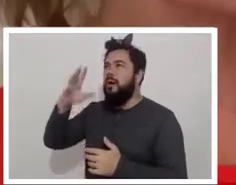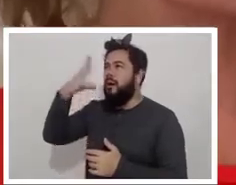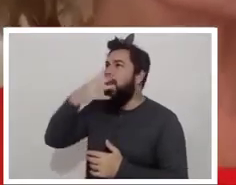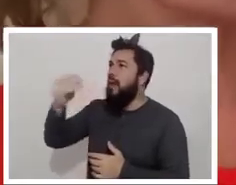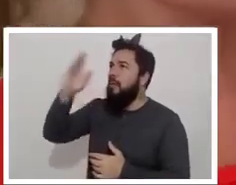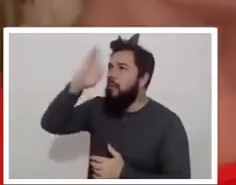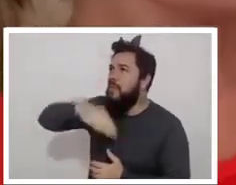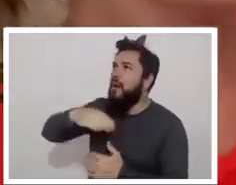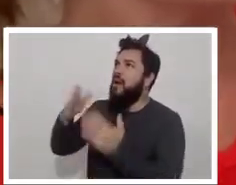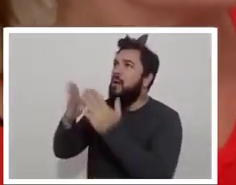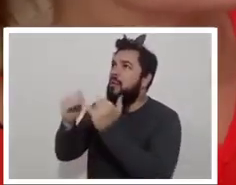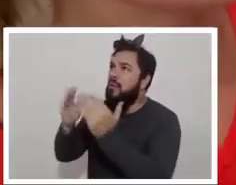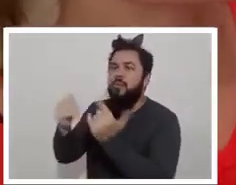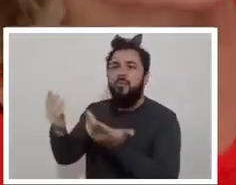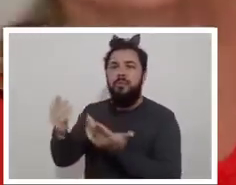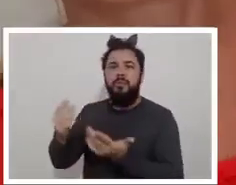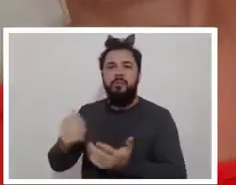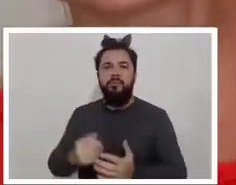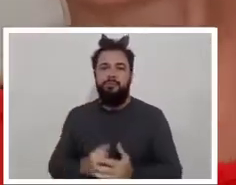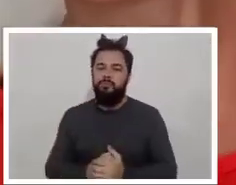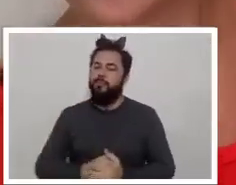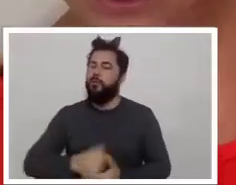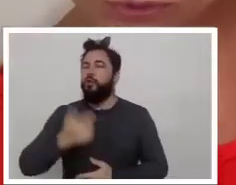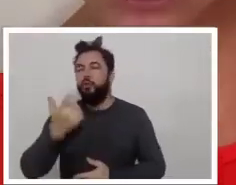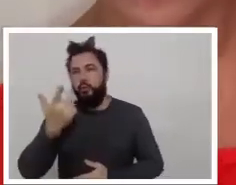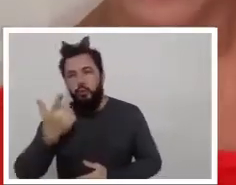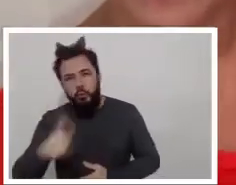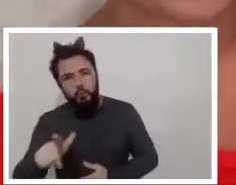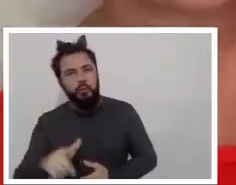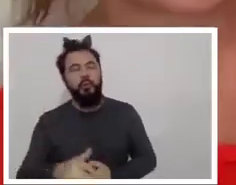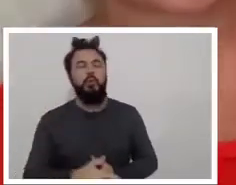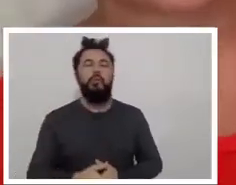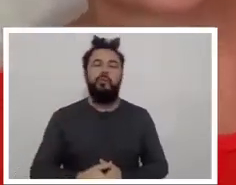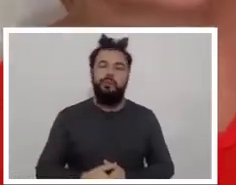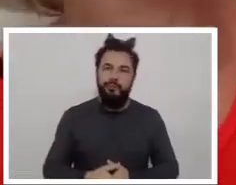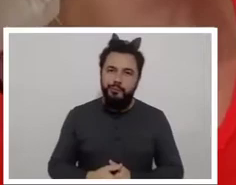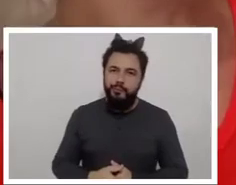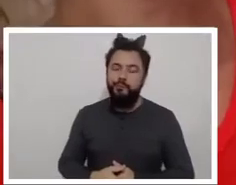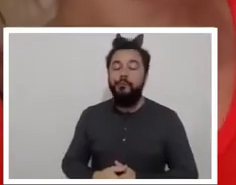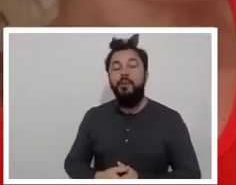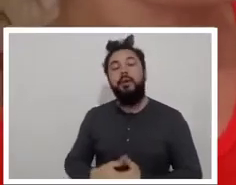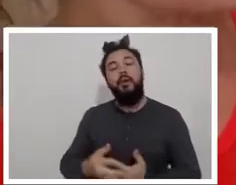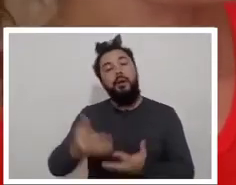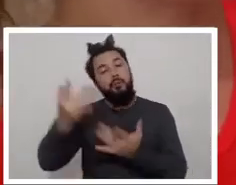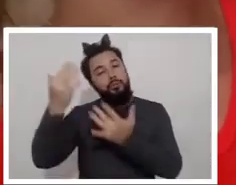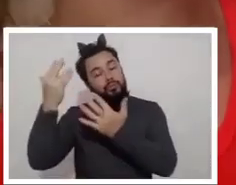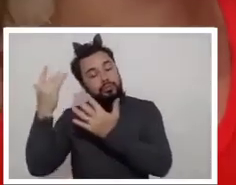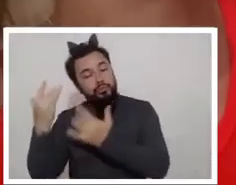e oi heloísa conversava tudo novamente já